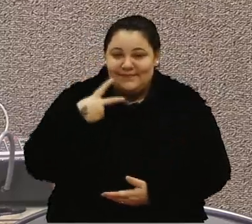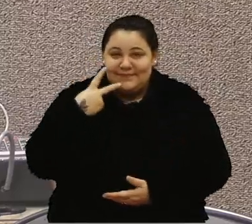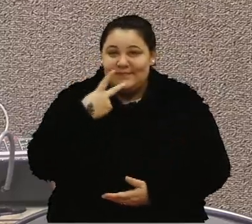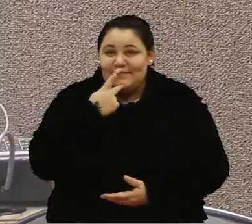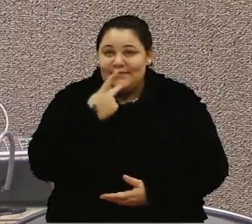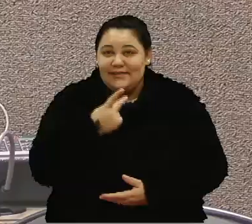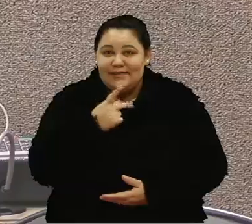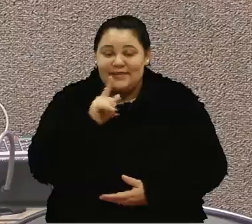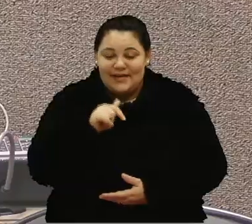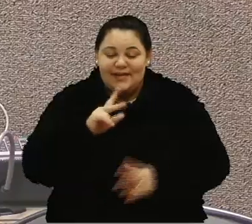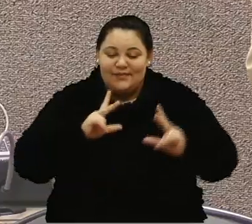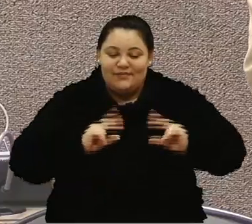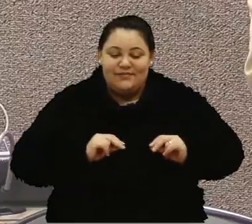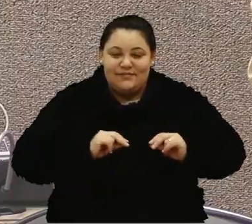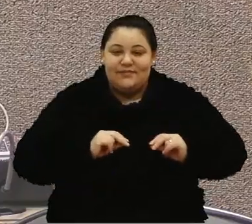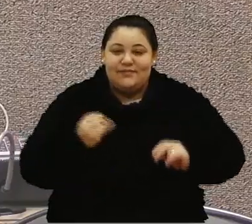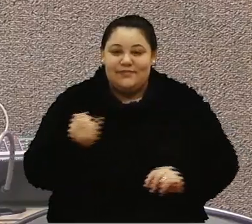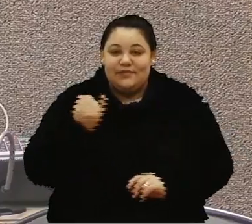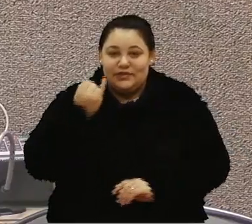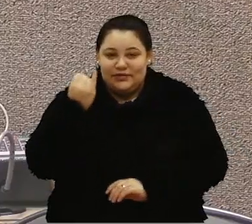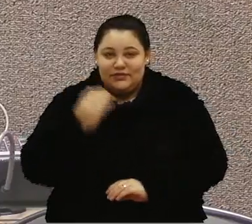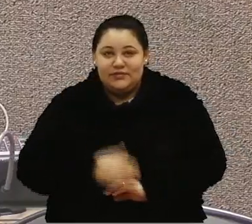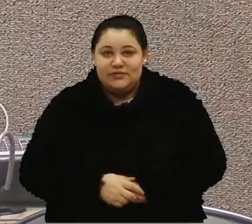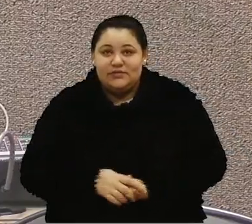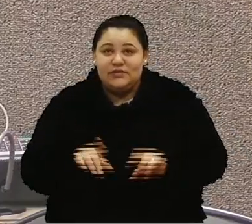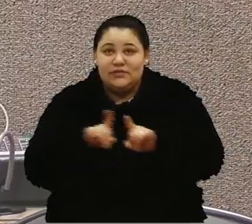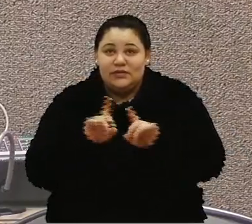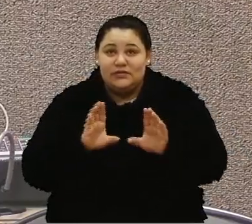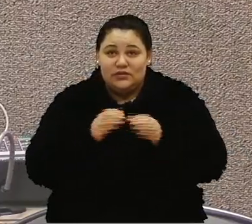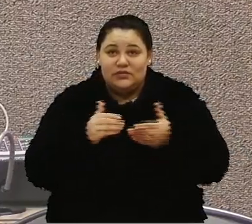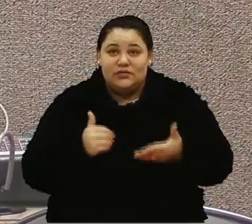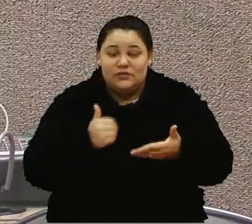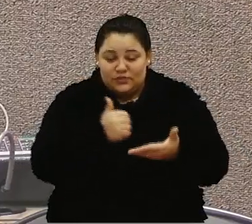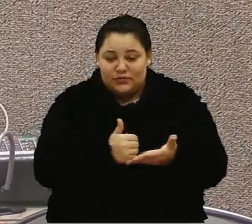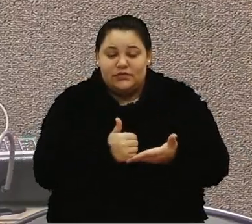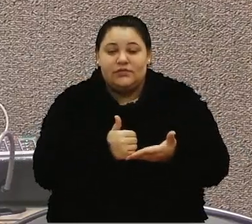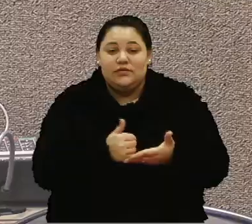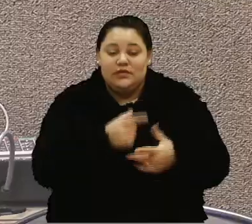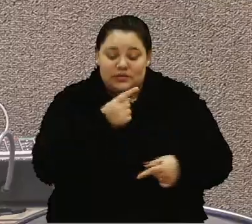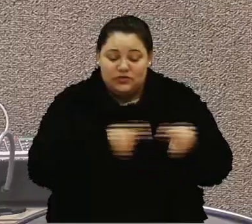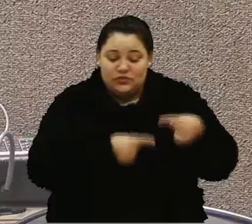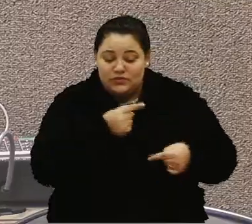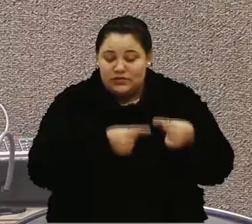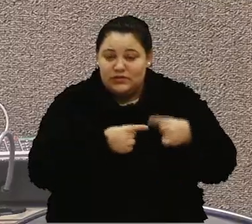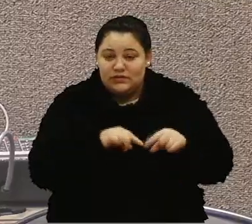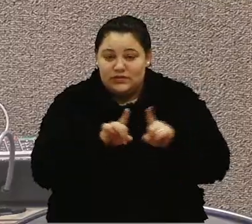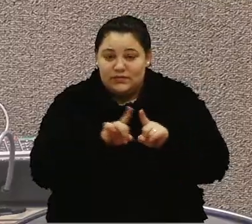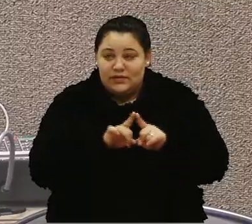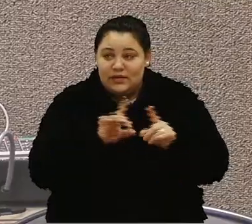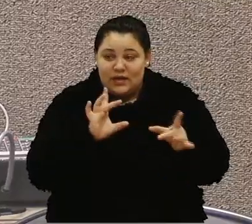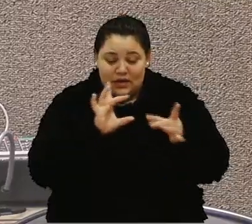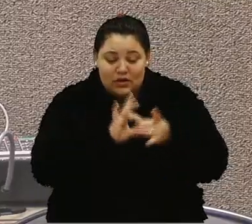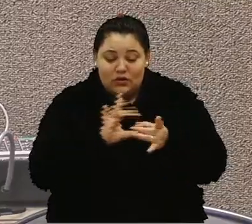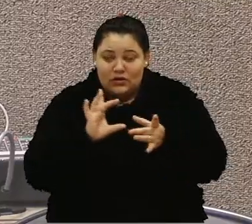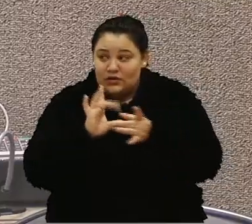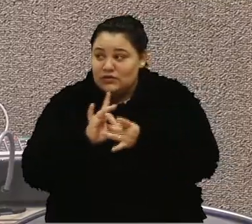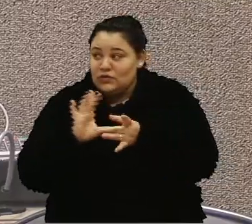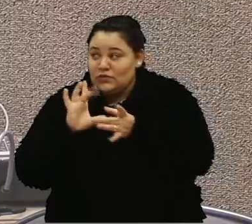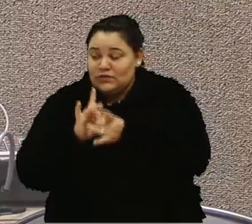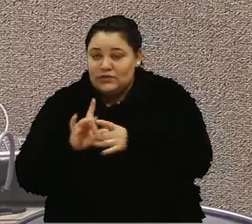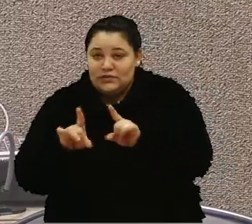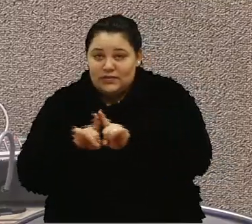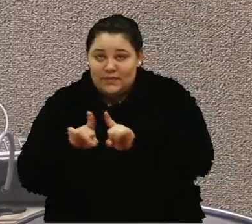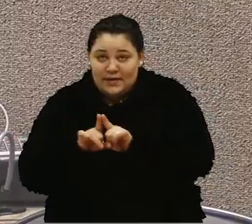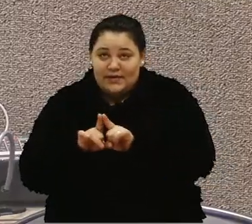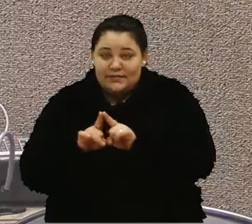um grande mérito dessa frente parlamentar, nessas discussões, nessas conexões